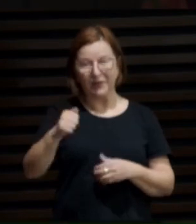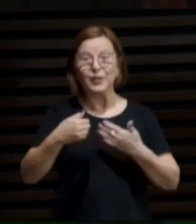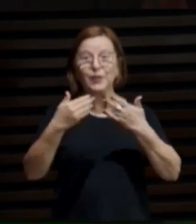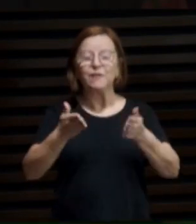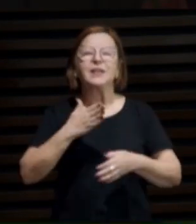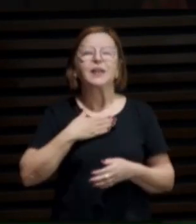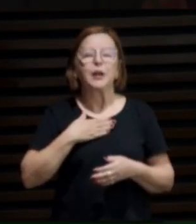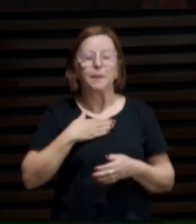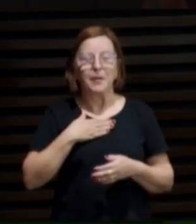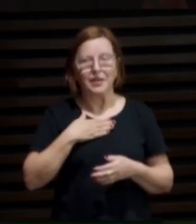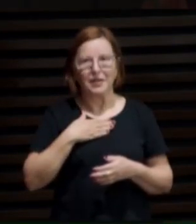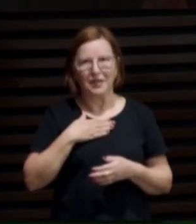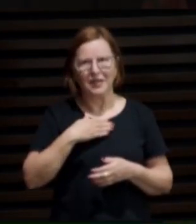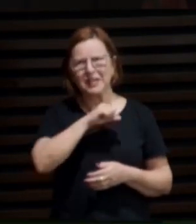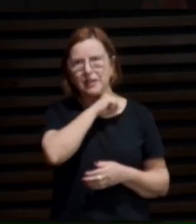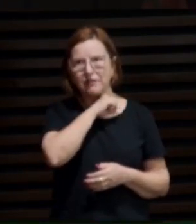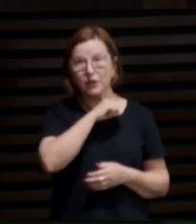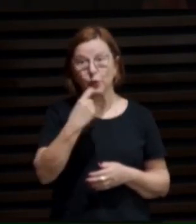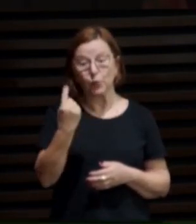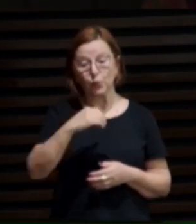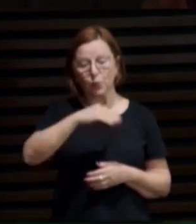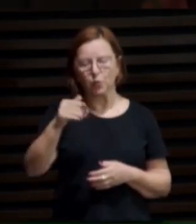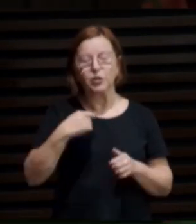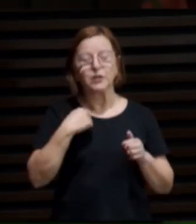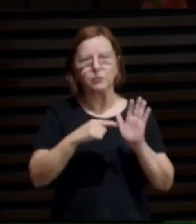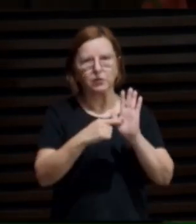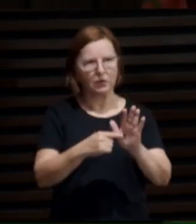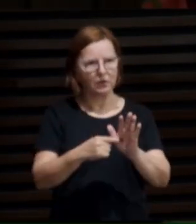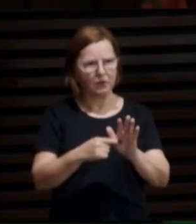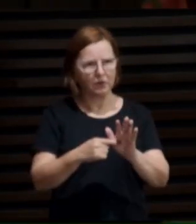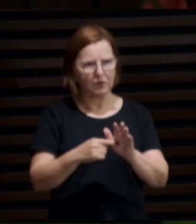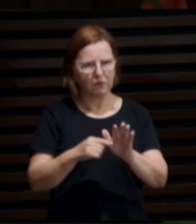mostrarei. Mas peraí, o que é isso?